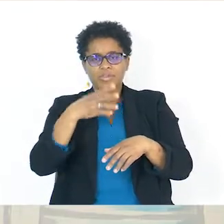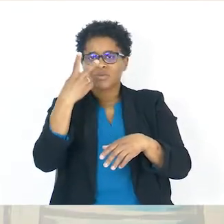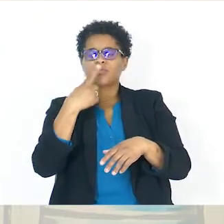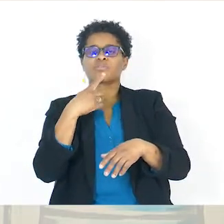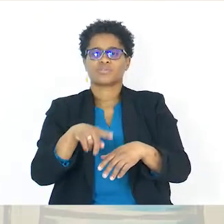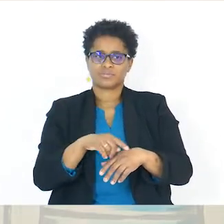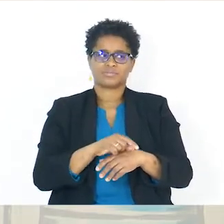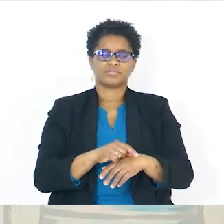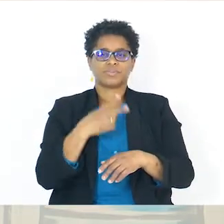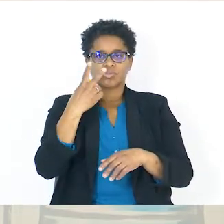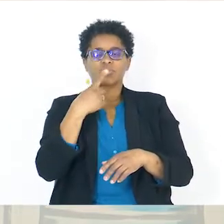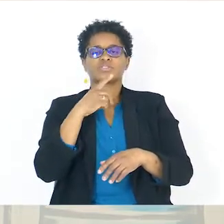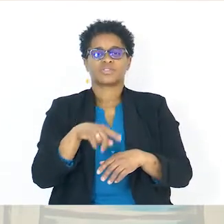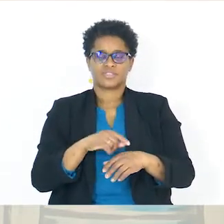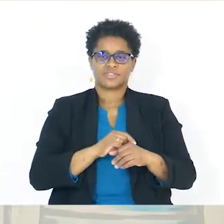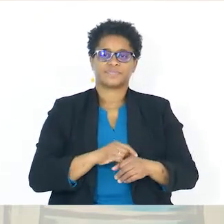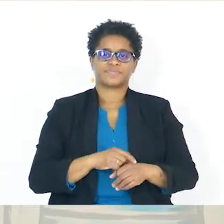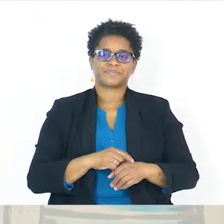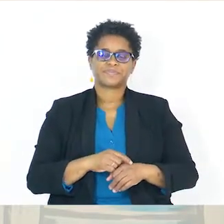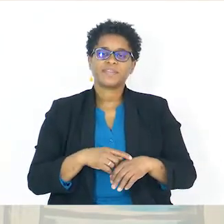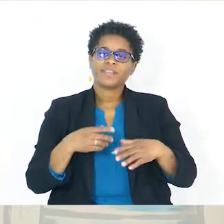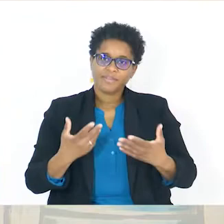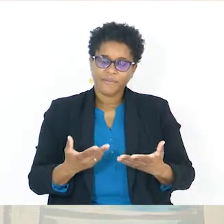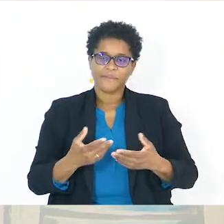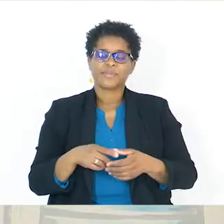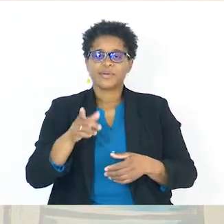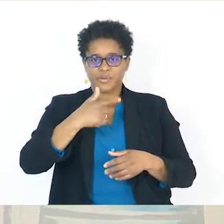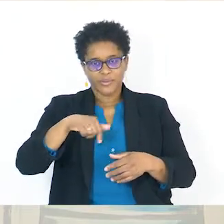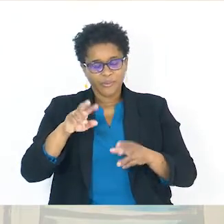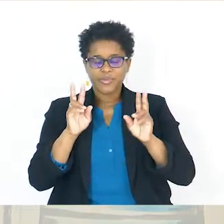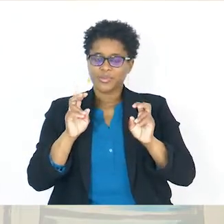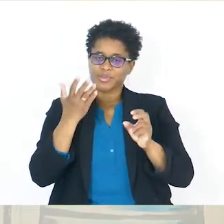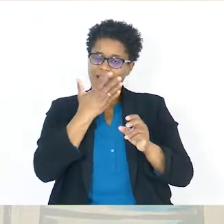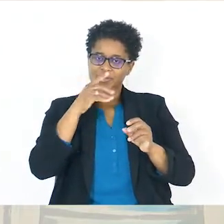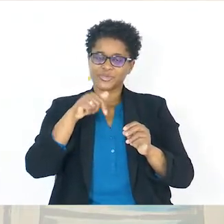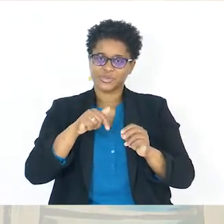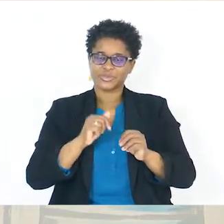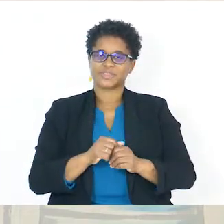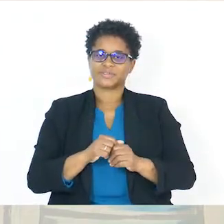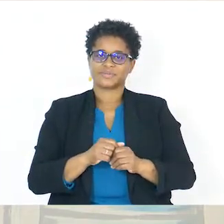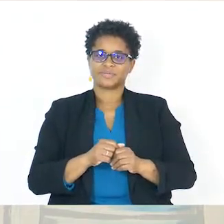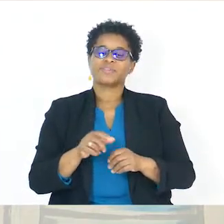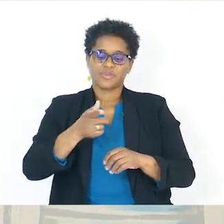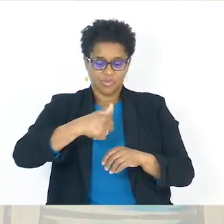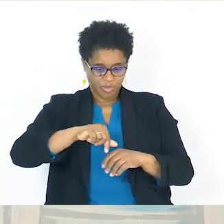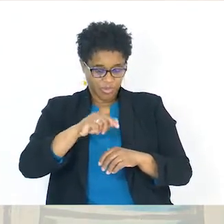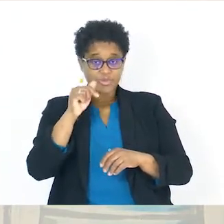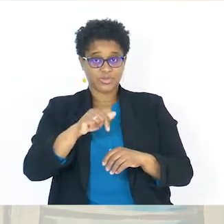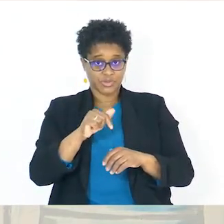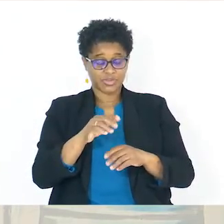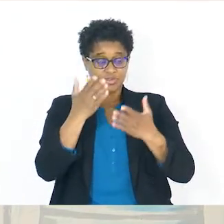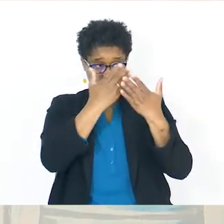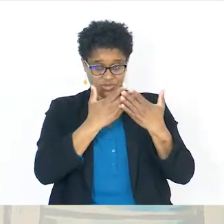tornava-se dobro, ou seja, duas vezes. Bem, é o nosso assunto da aula de hoje. Nós